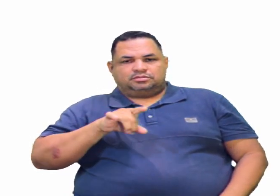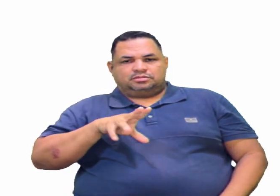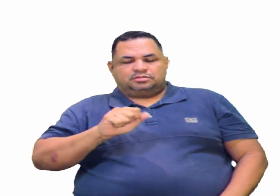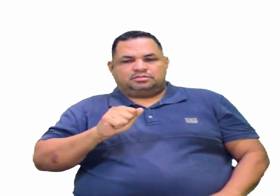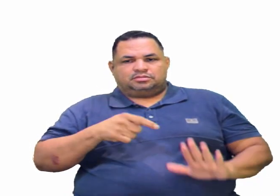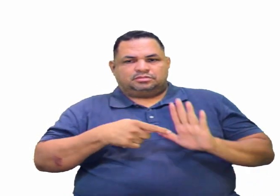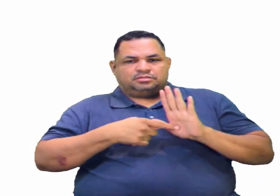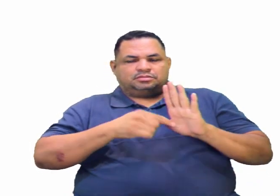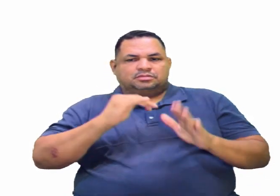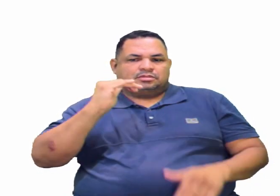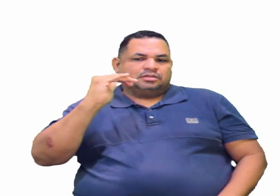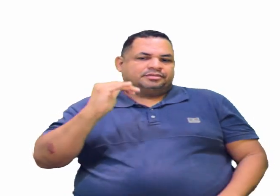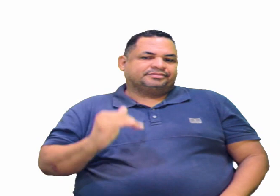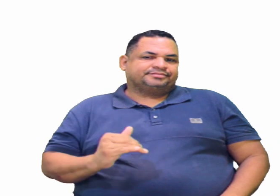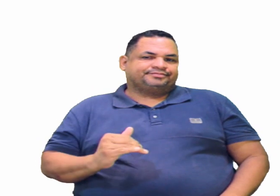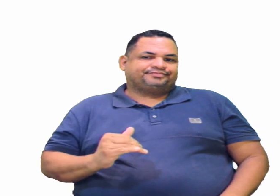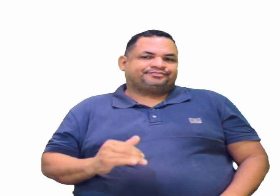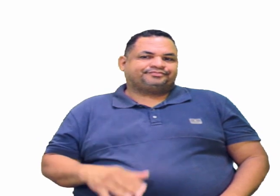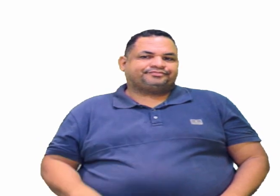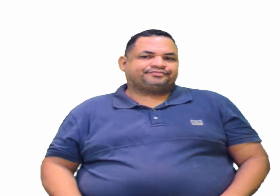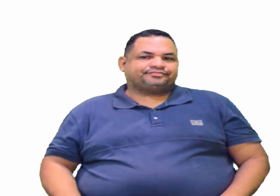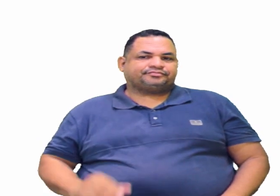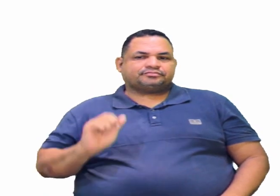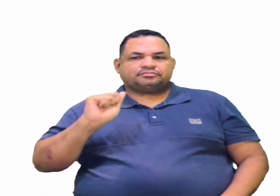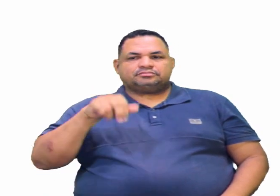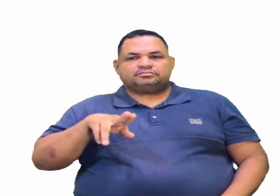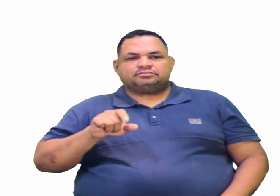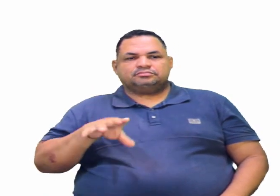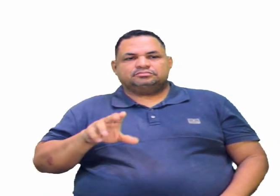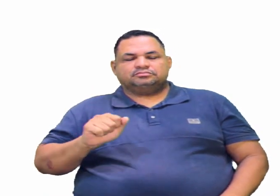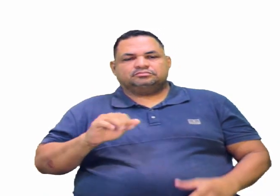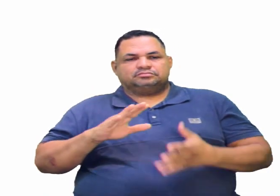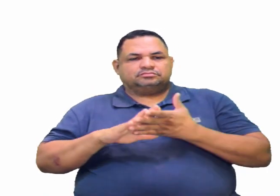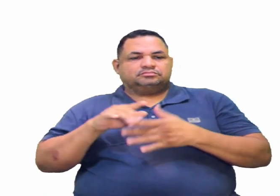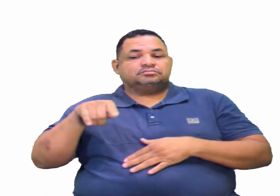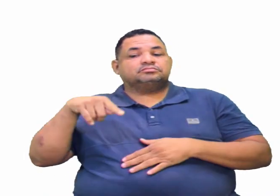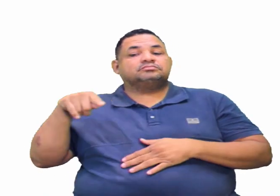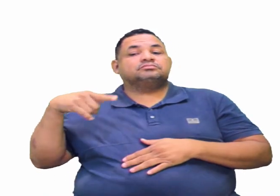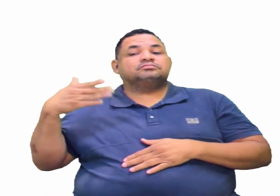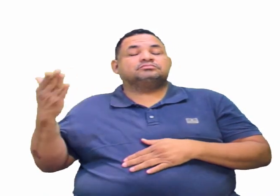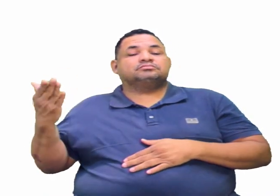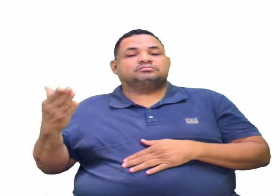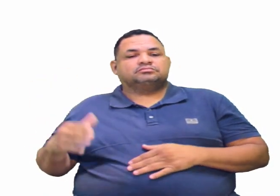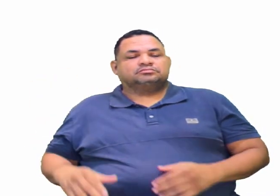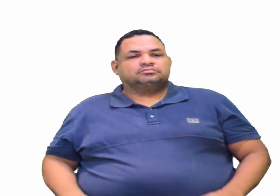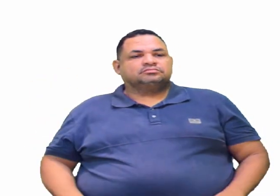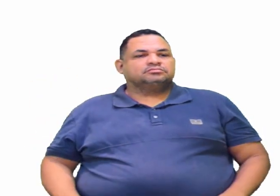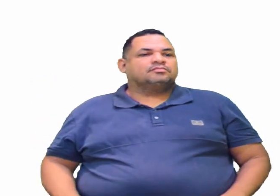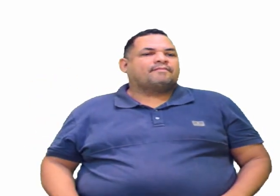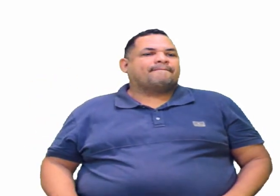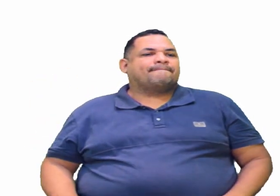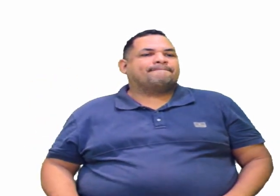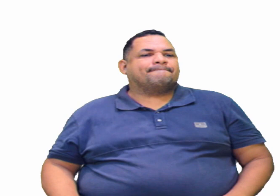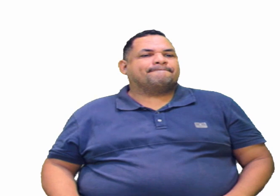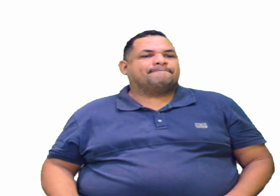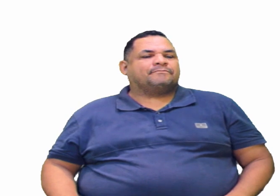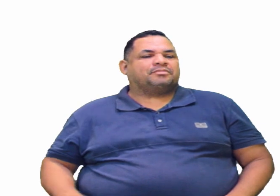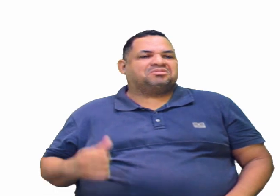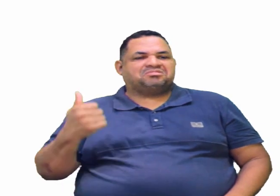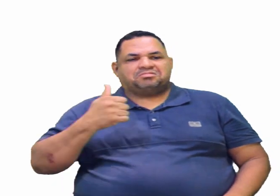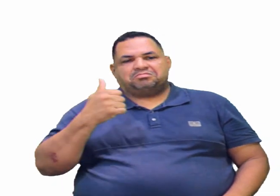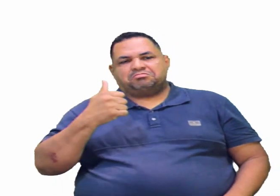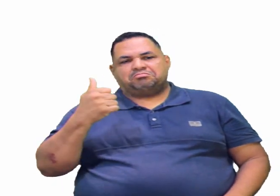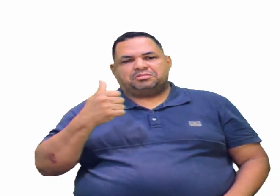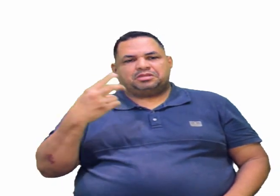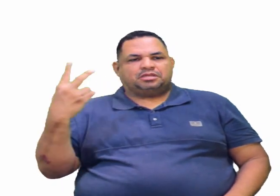dietilamina, mostradas abaixo, são aminas respectivamente. E aí ele quer saber se é